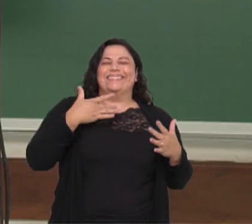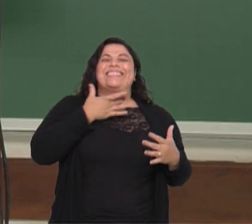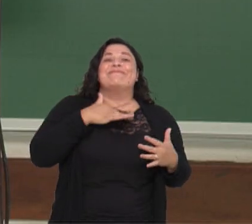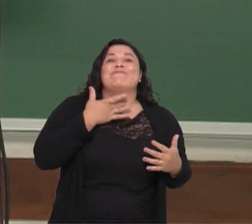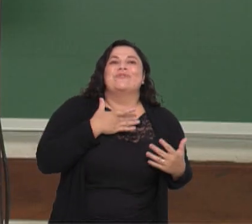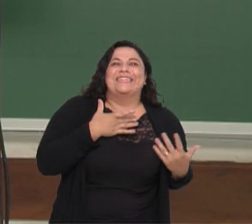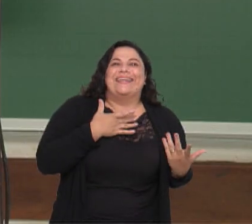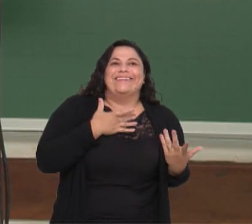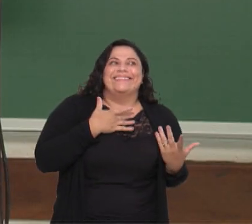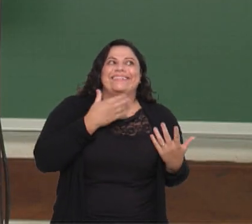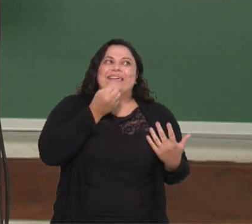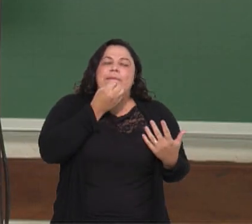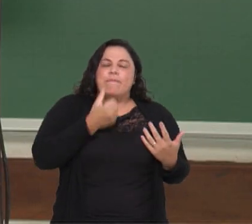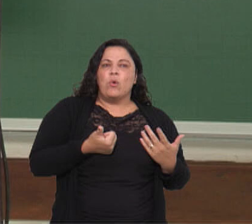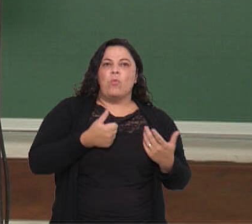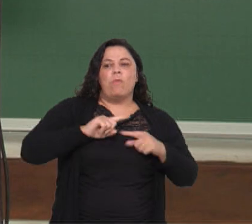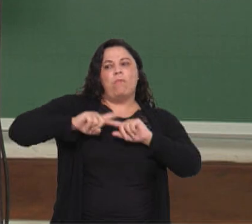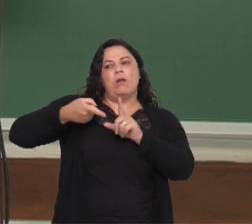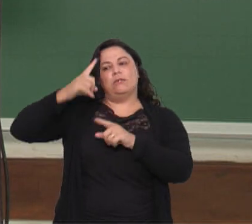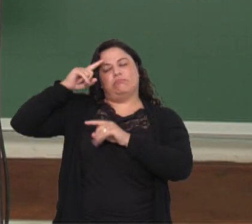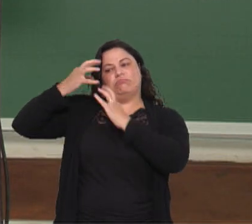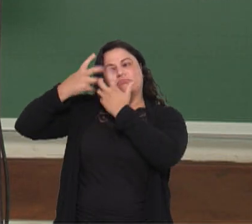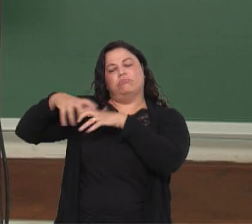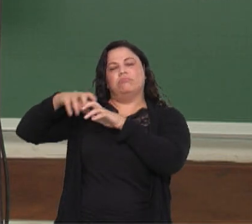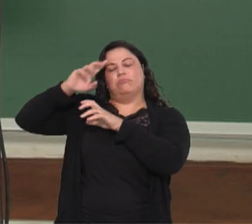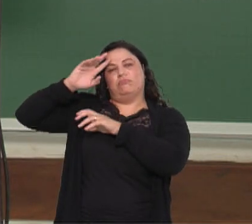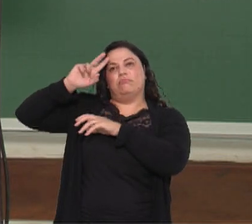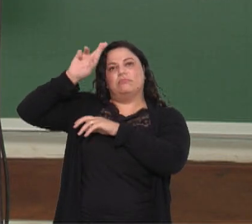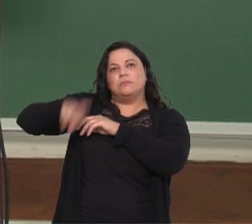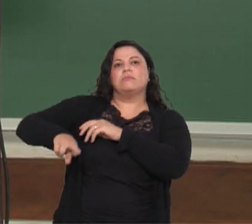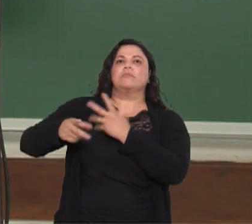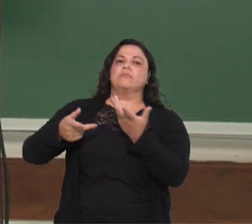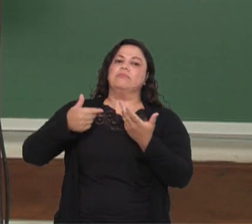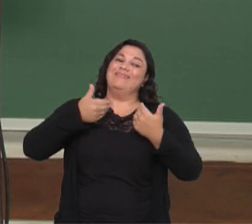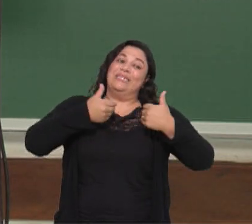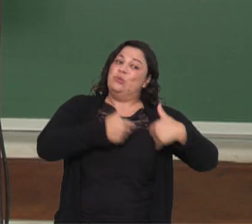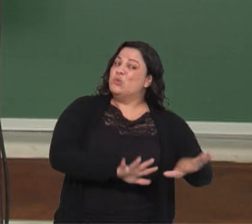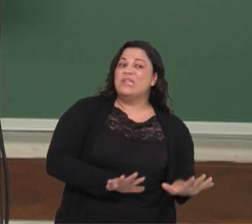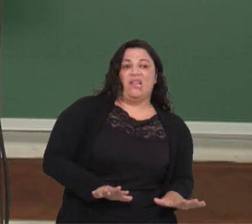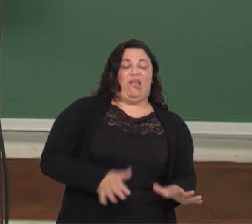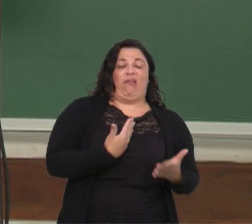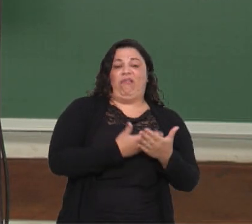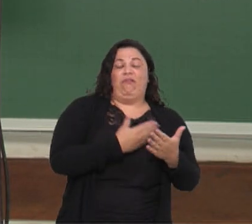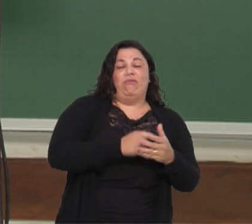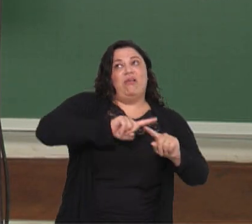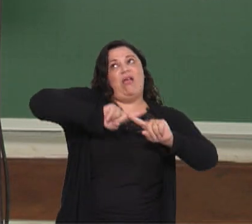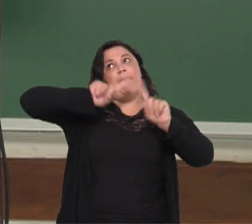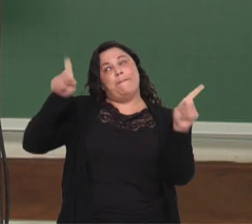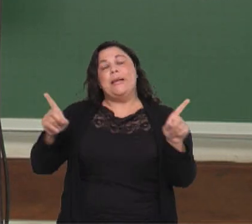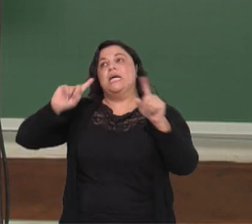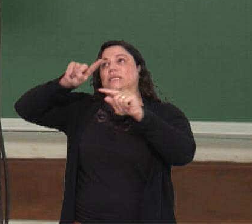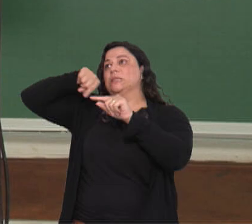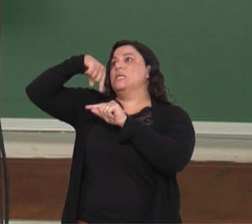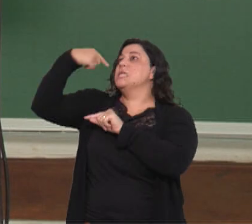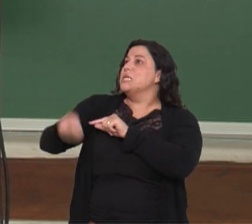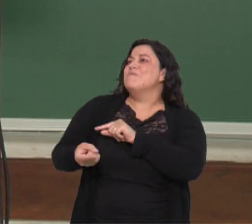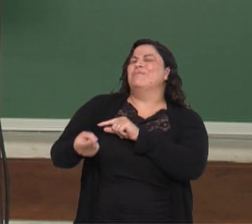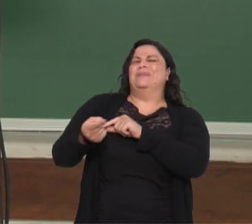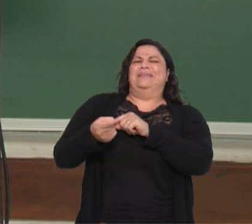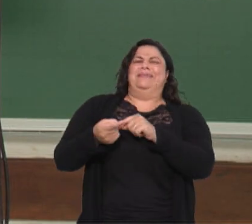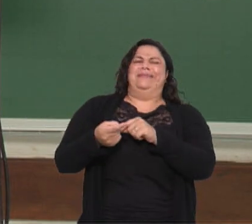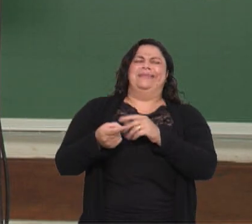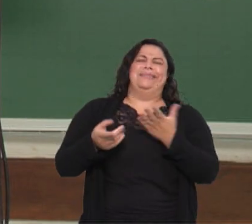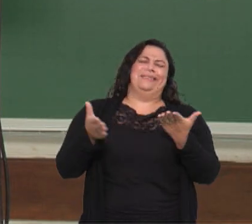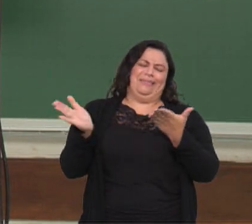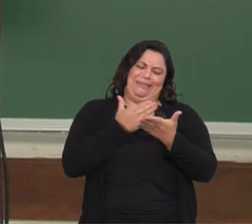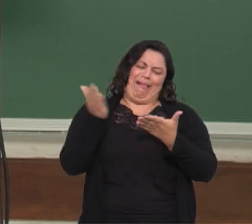racional, você mede a consequência lá na frente. Não, mas eu não quero estudar, mas se eu não estudar agora, depois, olha só o tanto de coisa que eu vou ter que